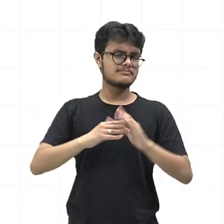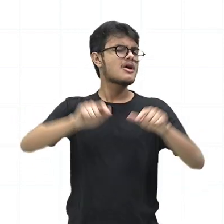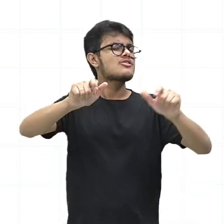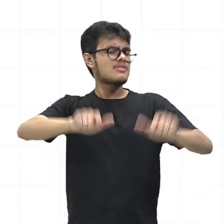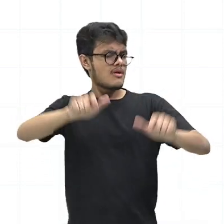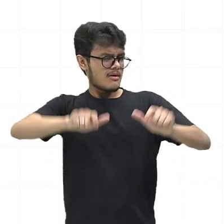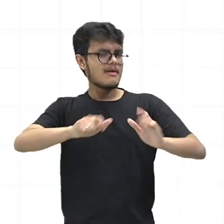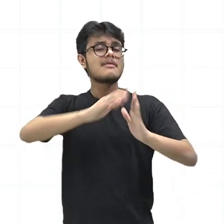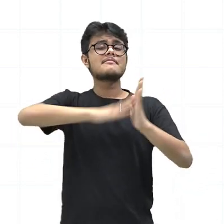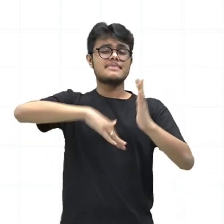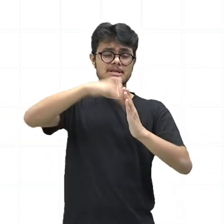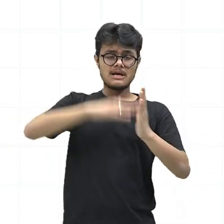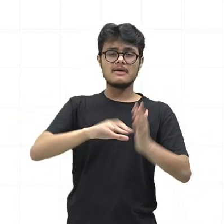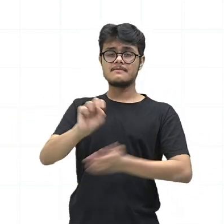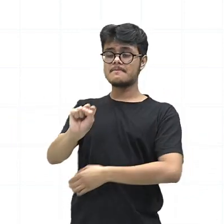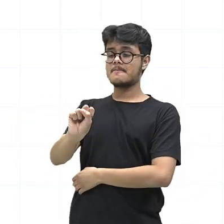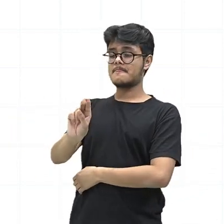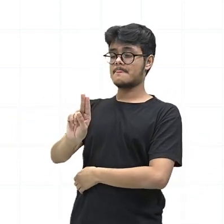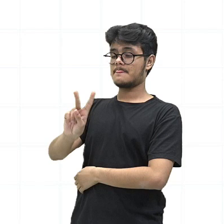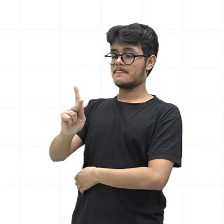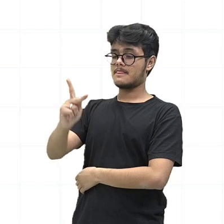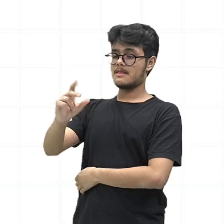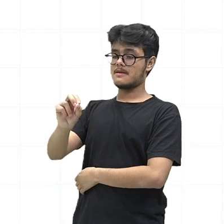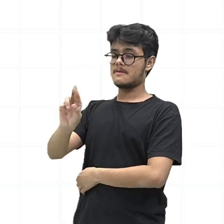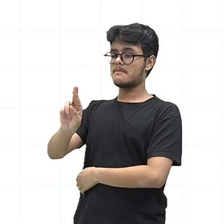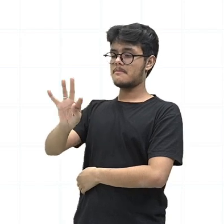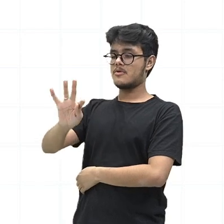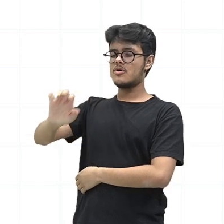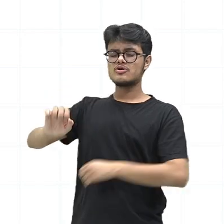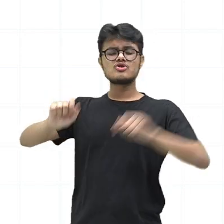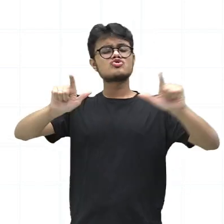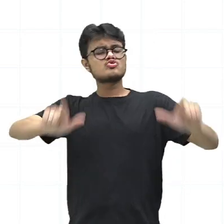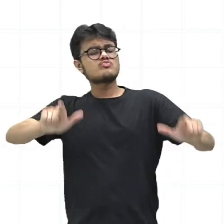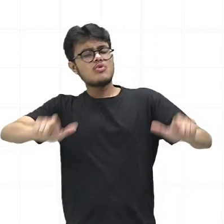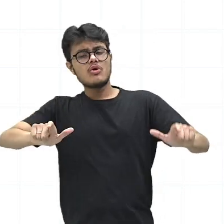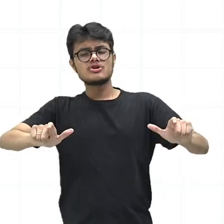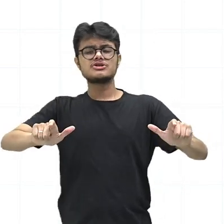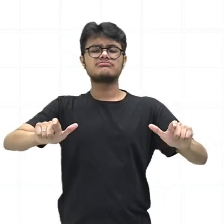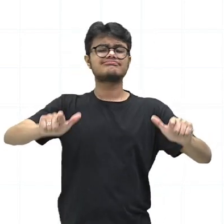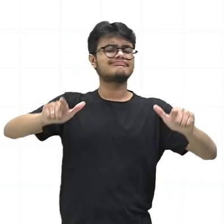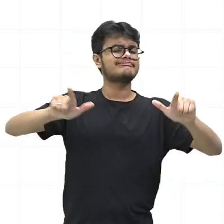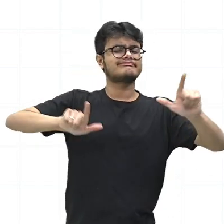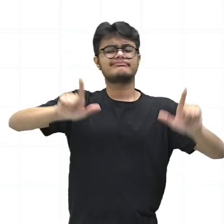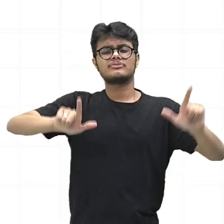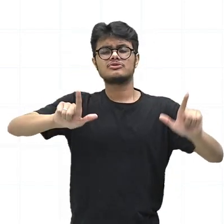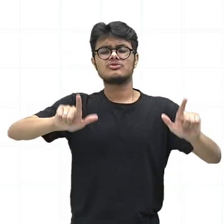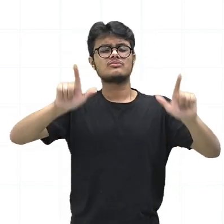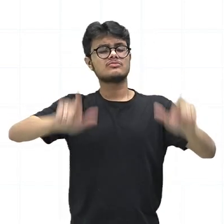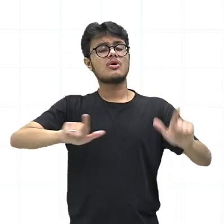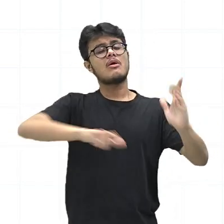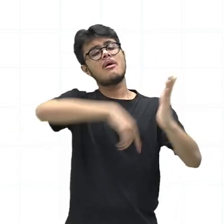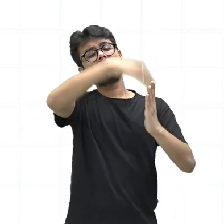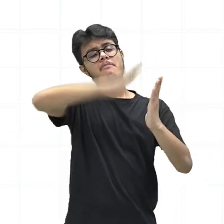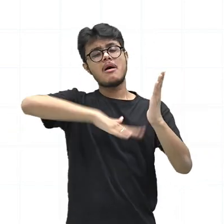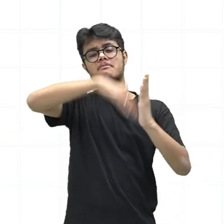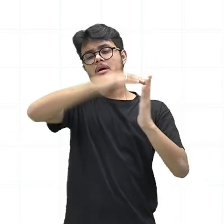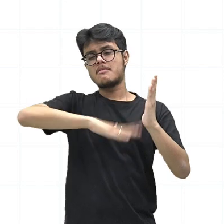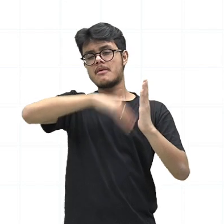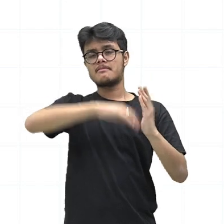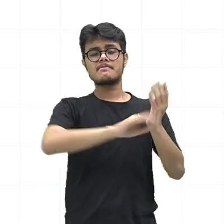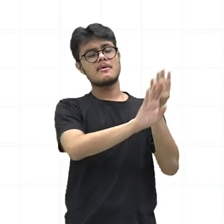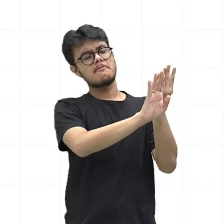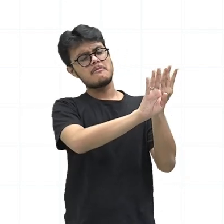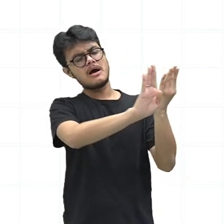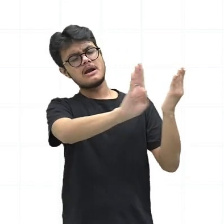a qual podem ser feitos um desenho, uma pintura ou uma colagem. Os povos antigos, como os gregos, eles faziam pinturas sobre